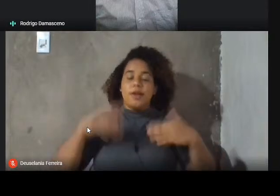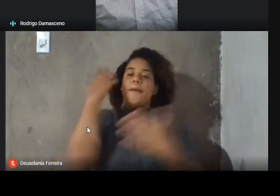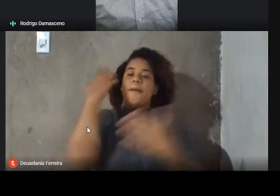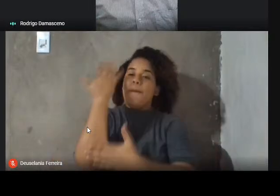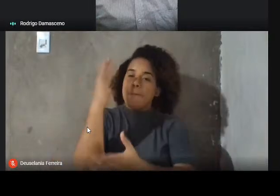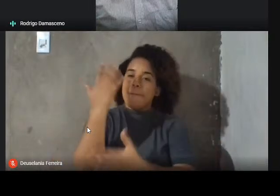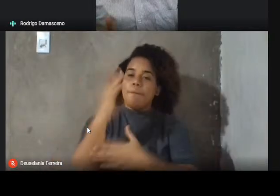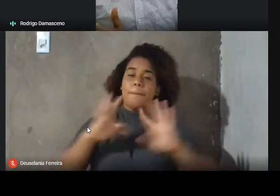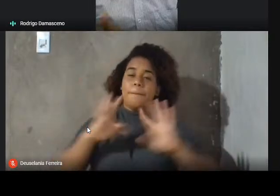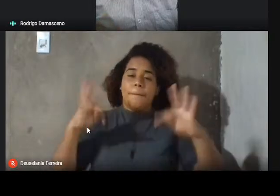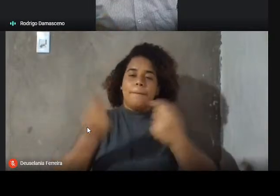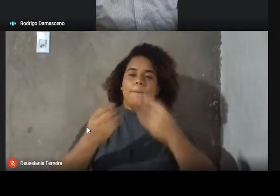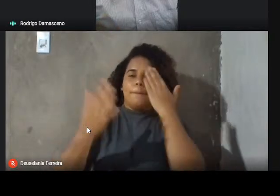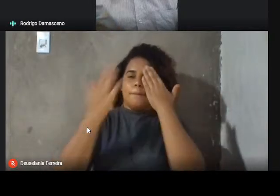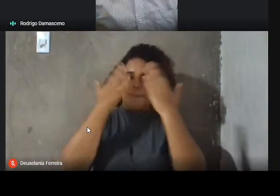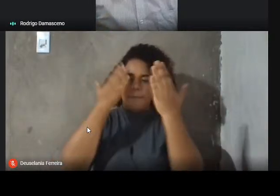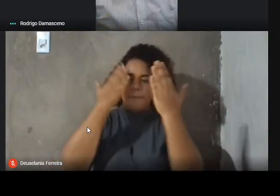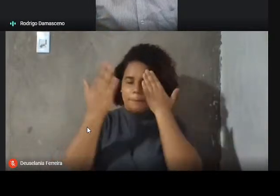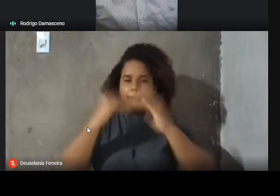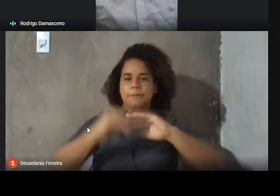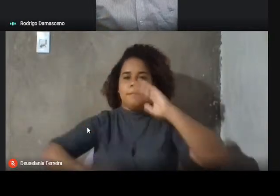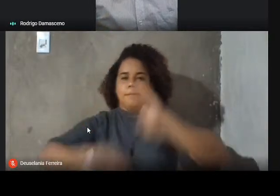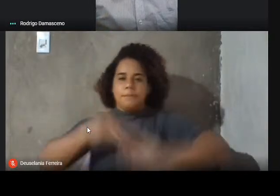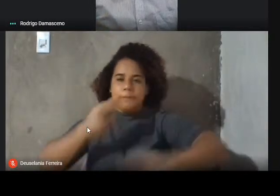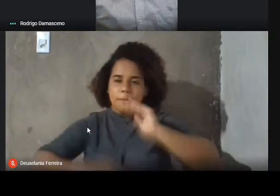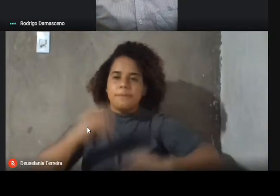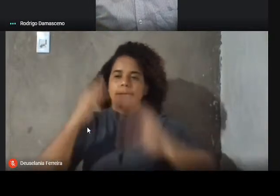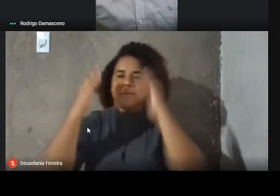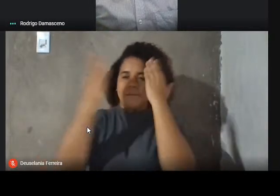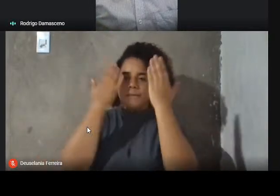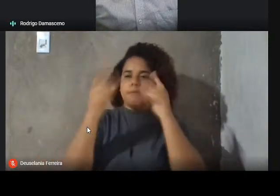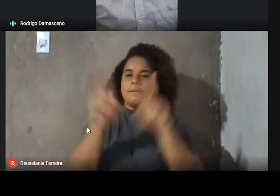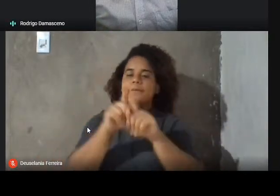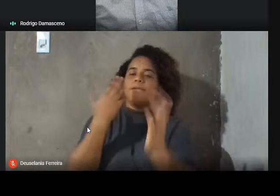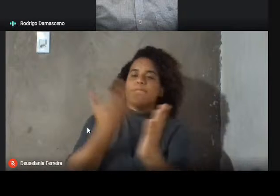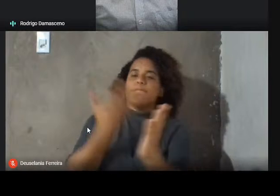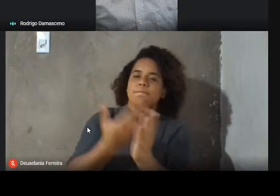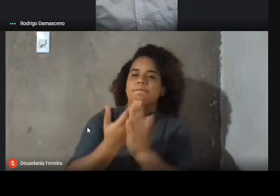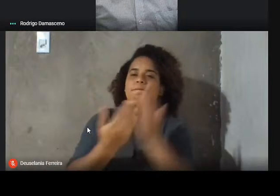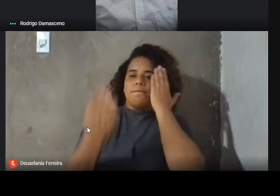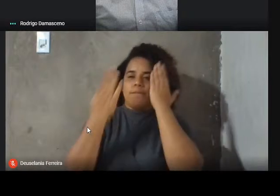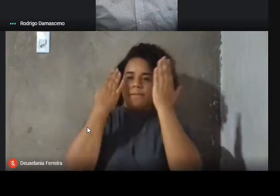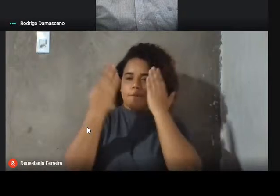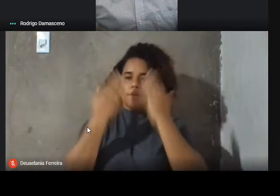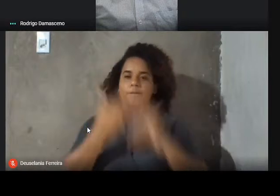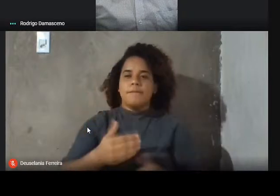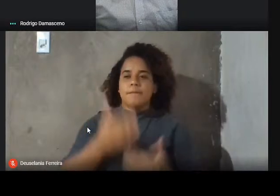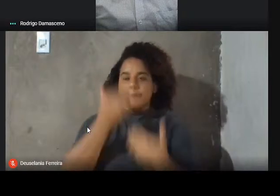psicólogas, psicólogos e estudantes de psicologia. Obrigado, pessoal.